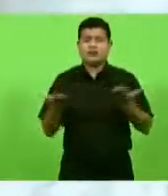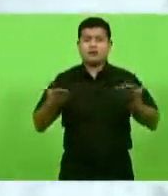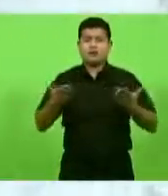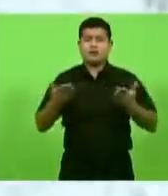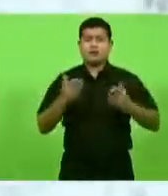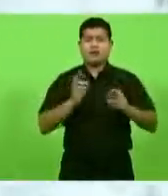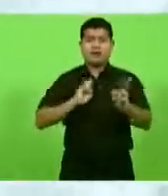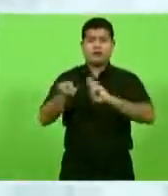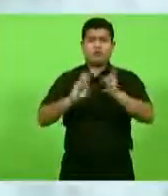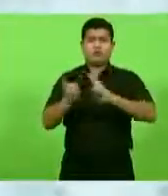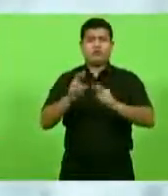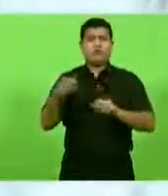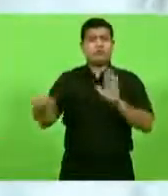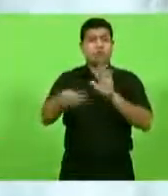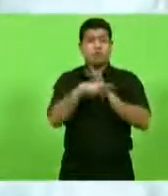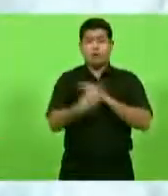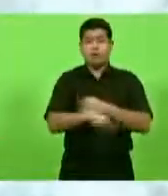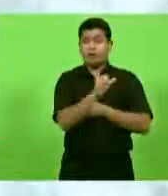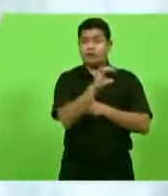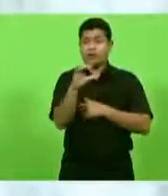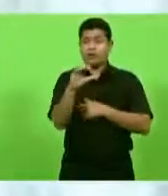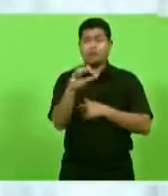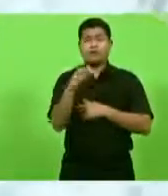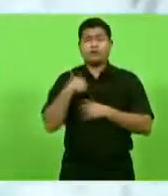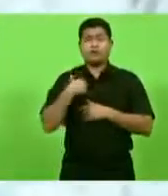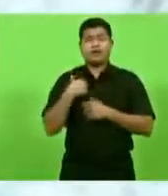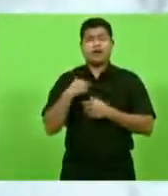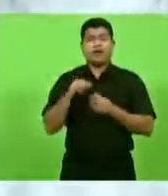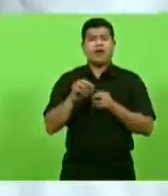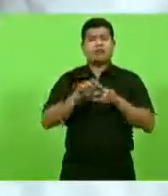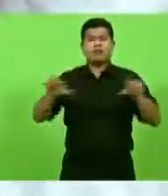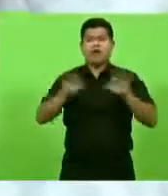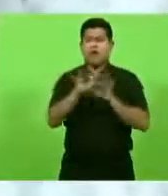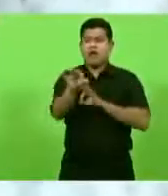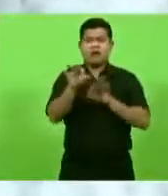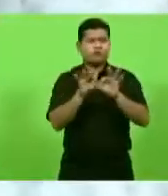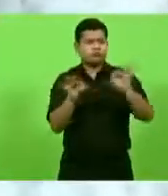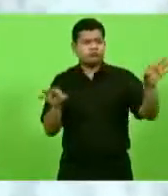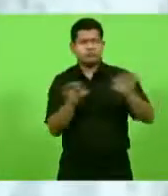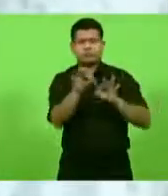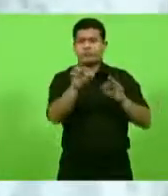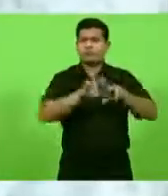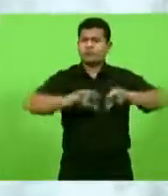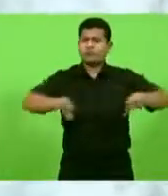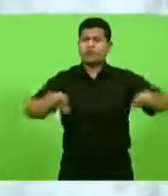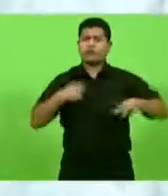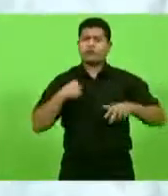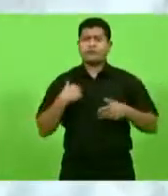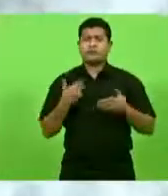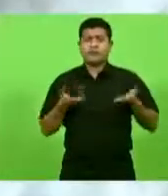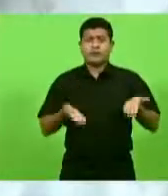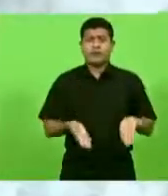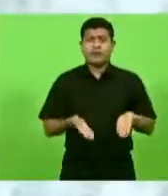falou o deputado Ivanatis, né, por esse interior afora das nossas estradas estadualizadas, que realmente